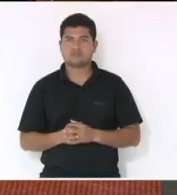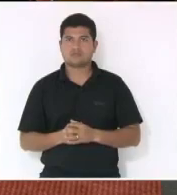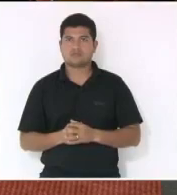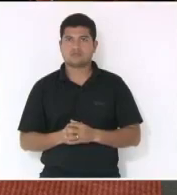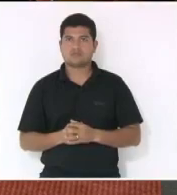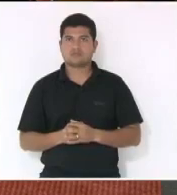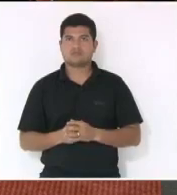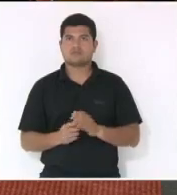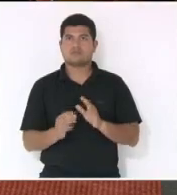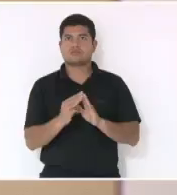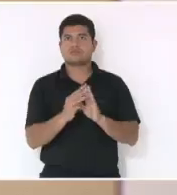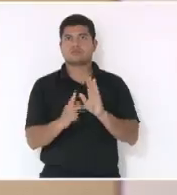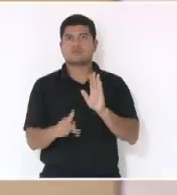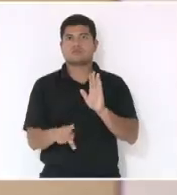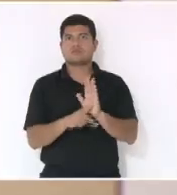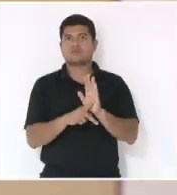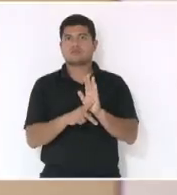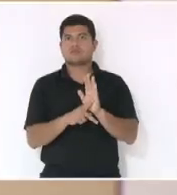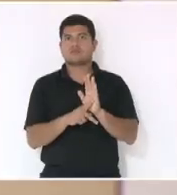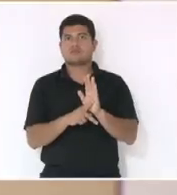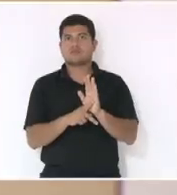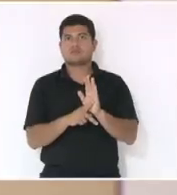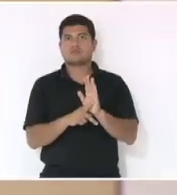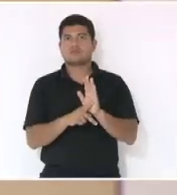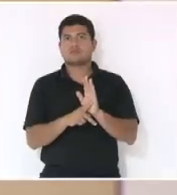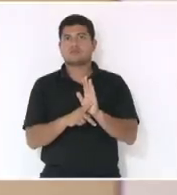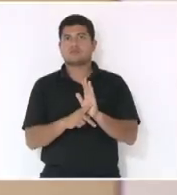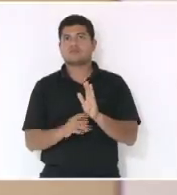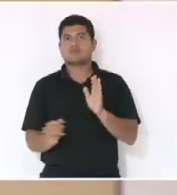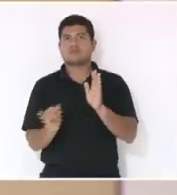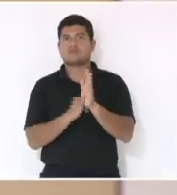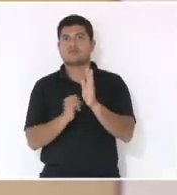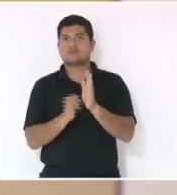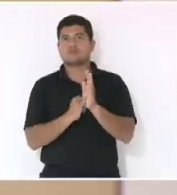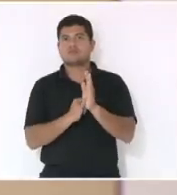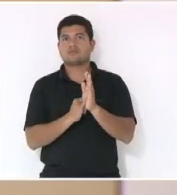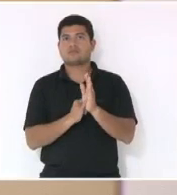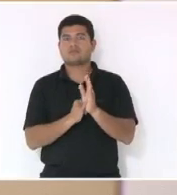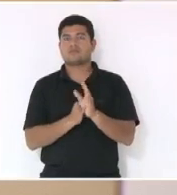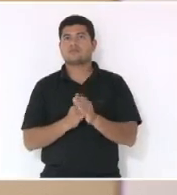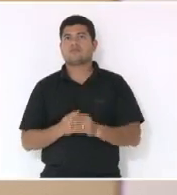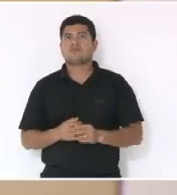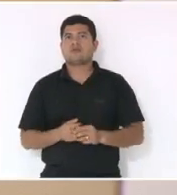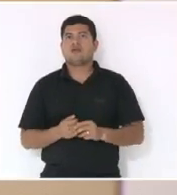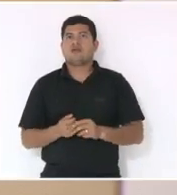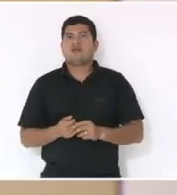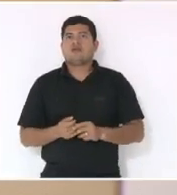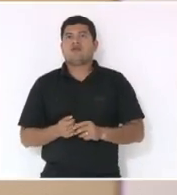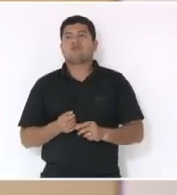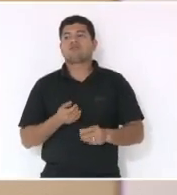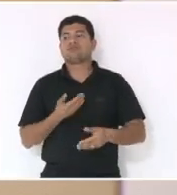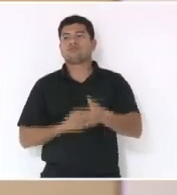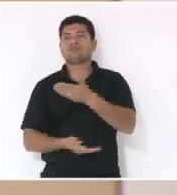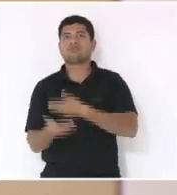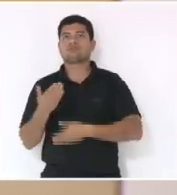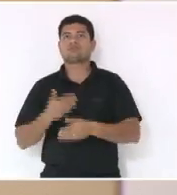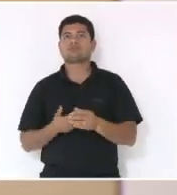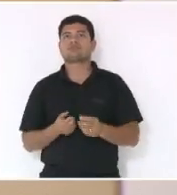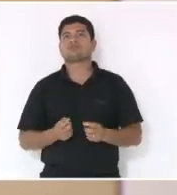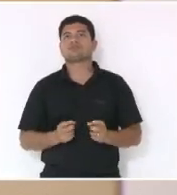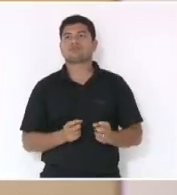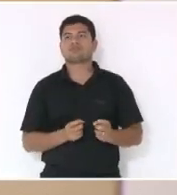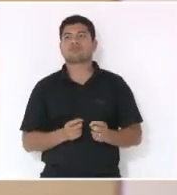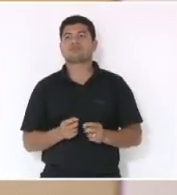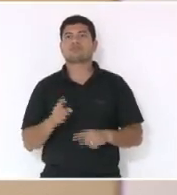10.297/1996. Medida provisória que dispõe sobre o imposto sobre operações relativas à circulação de mercadorias